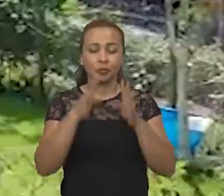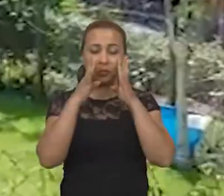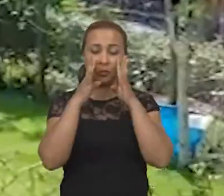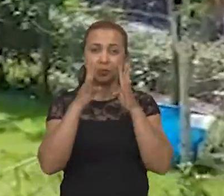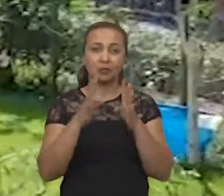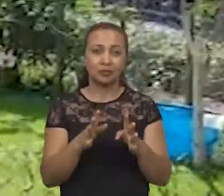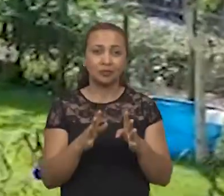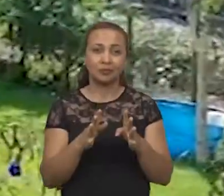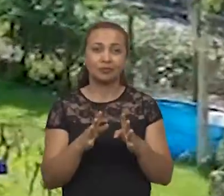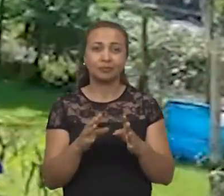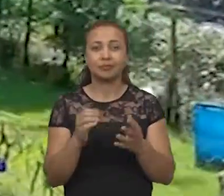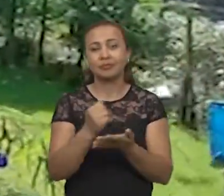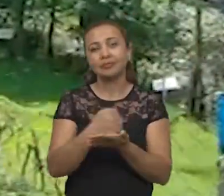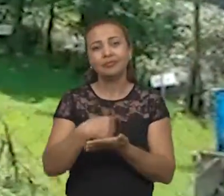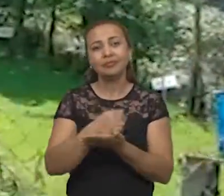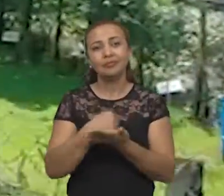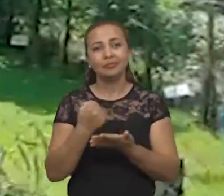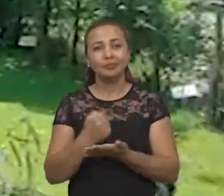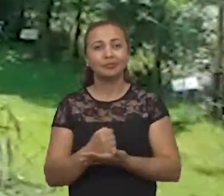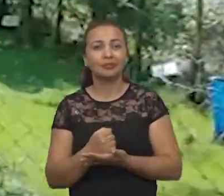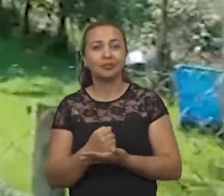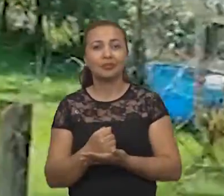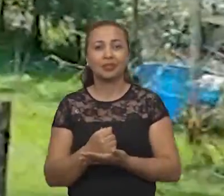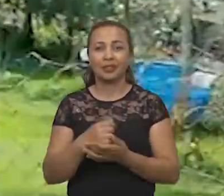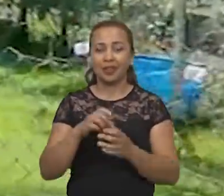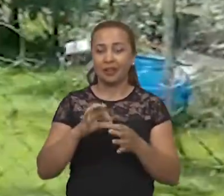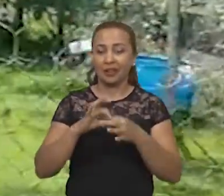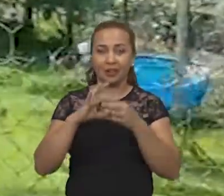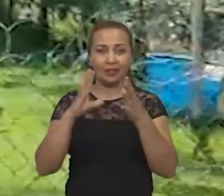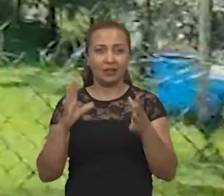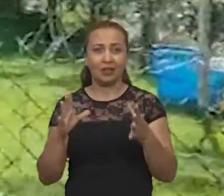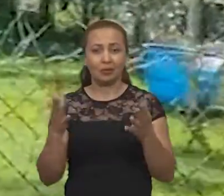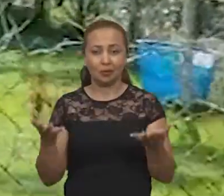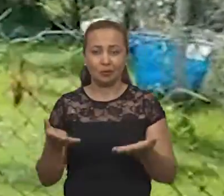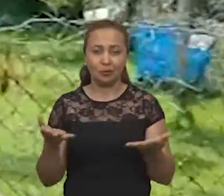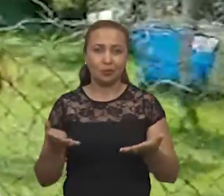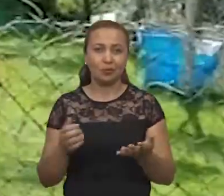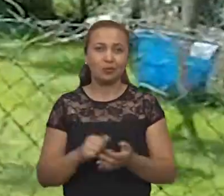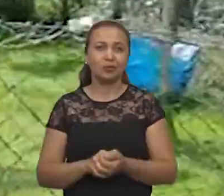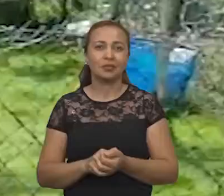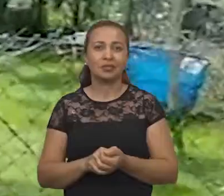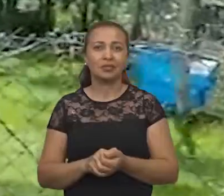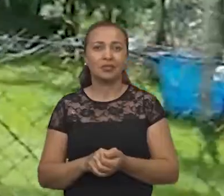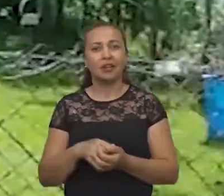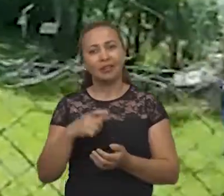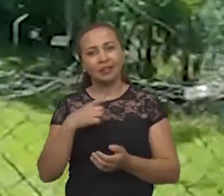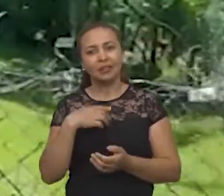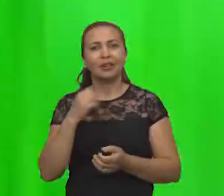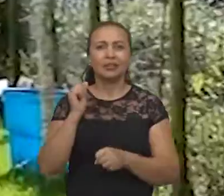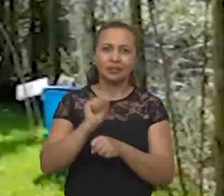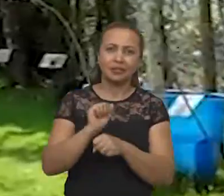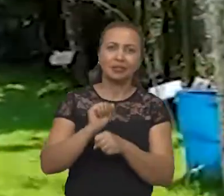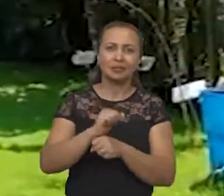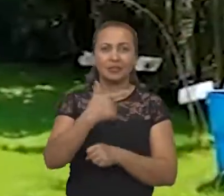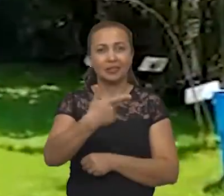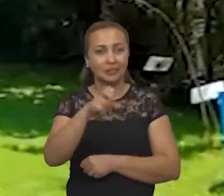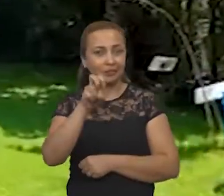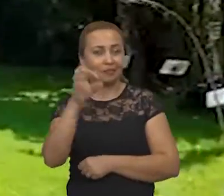for observar, dos medicamentos disponíveis hoje, estima-se